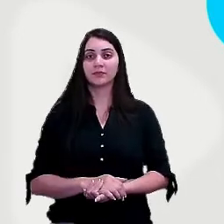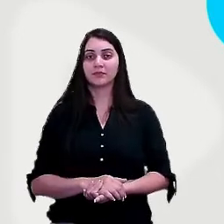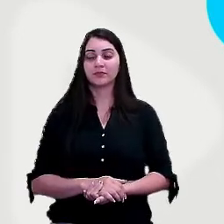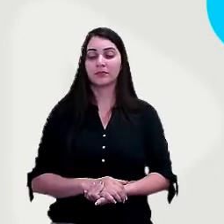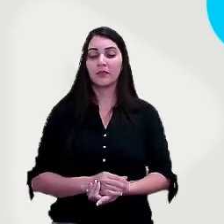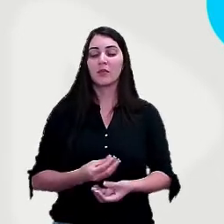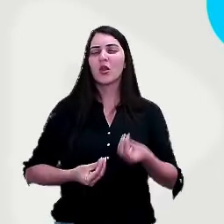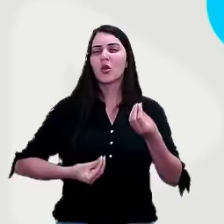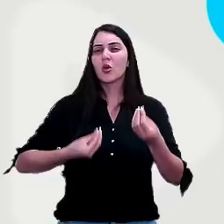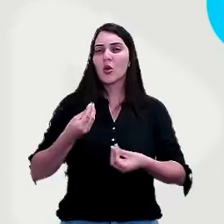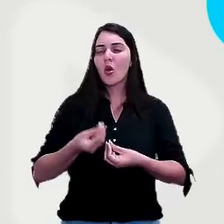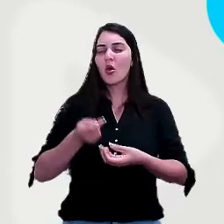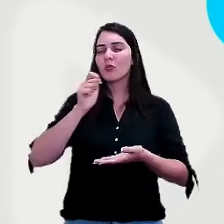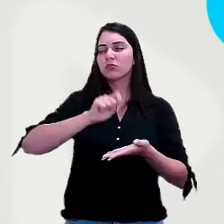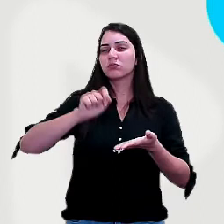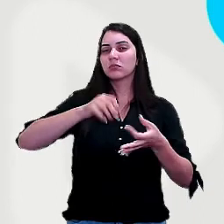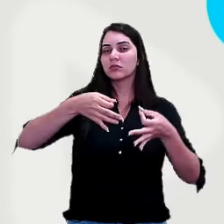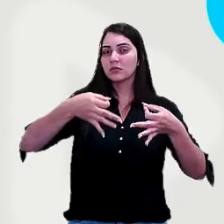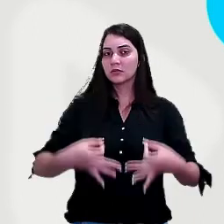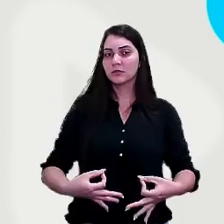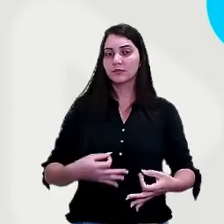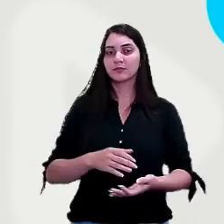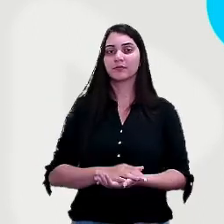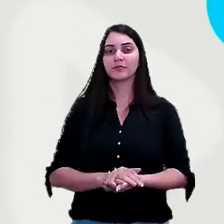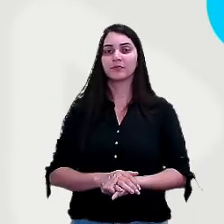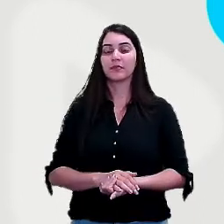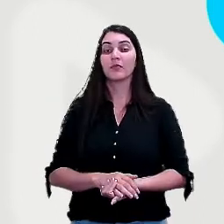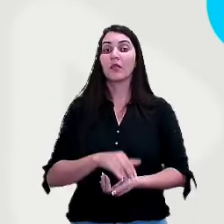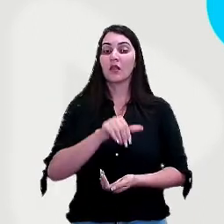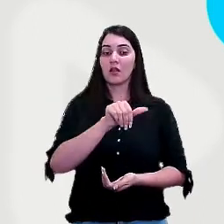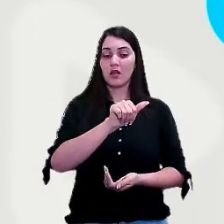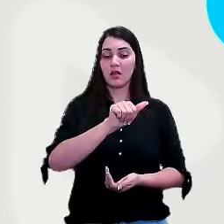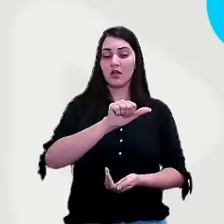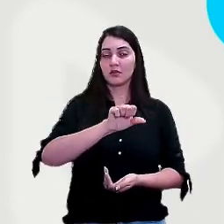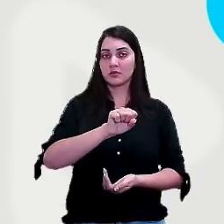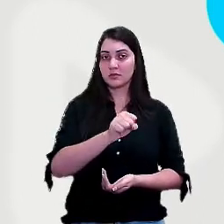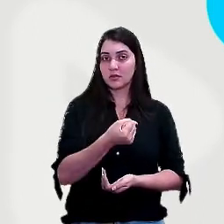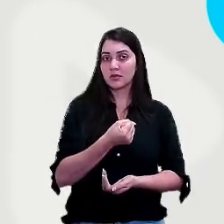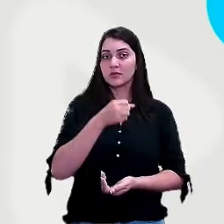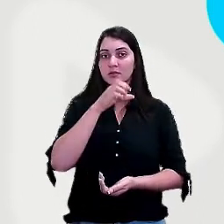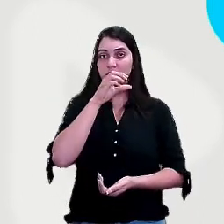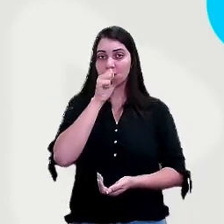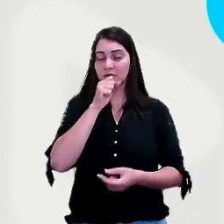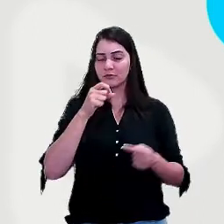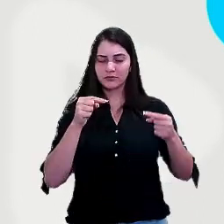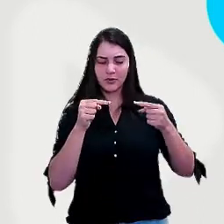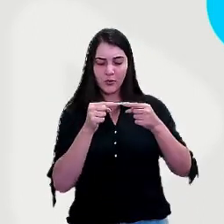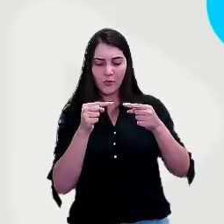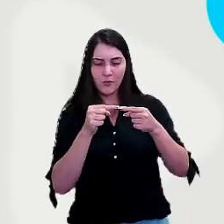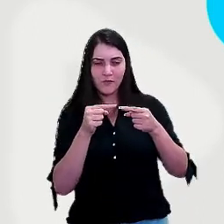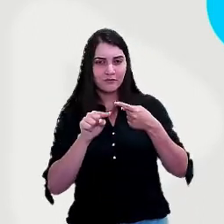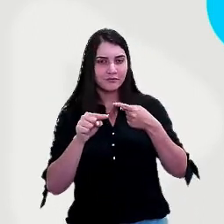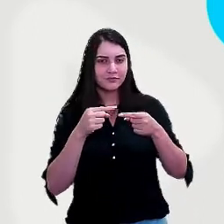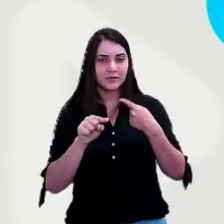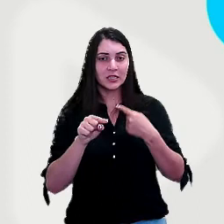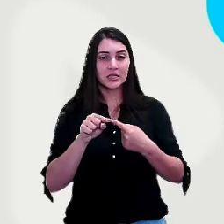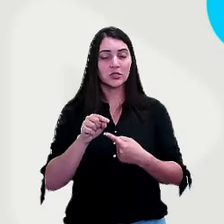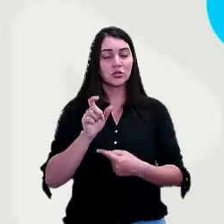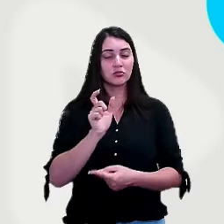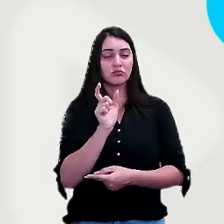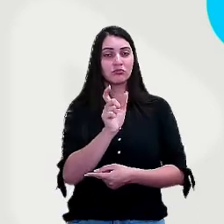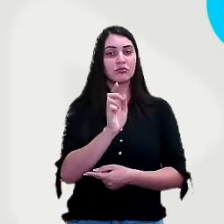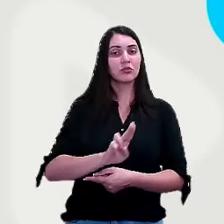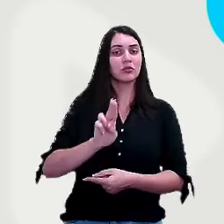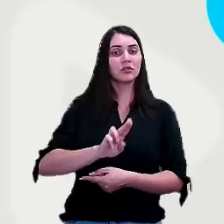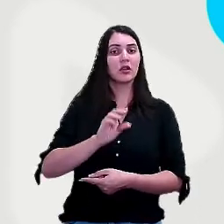Como ficaria o certinho aí, gente? As laranjas, não é? Não vai combinar se eu colocar um os, porque